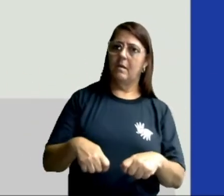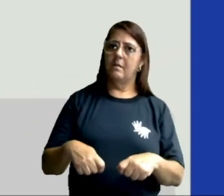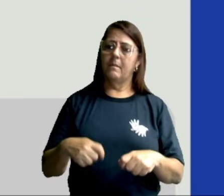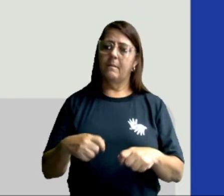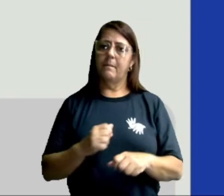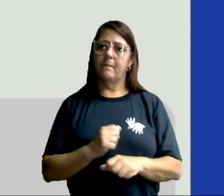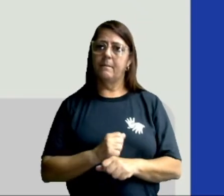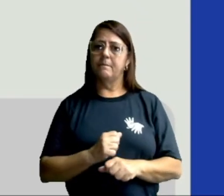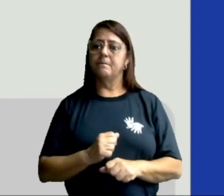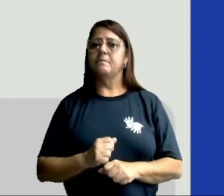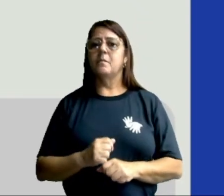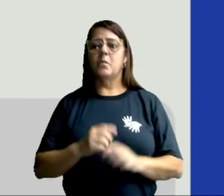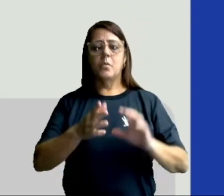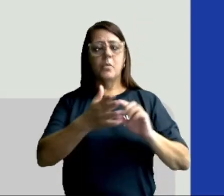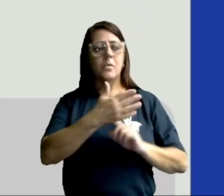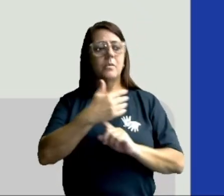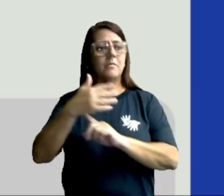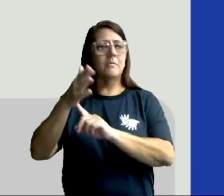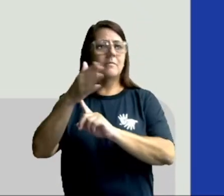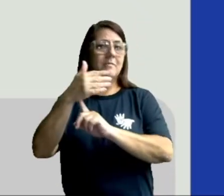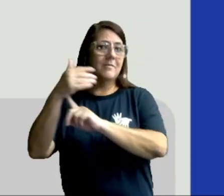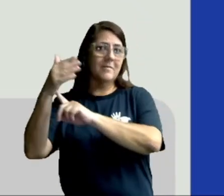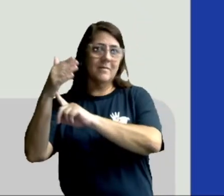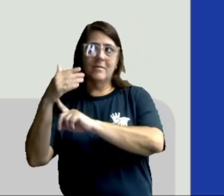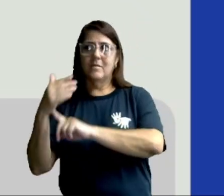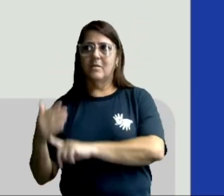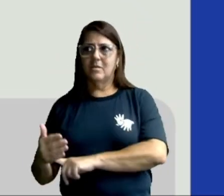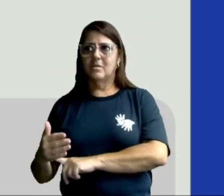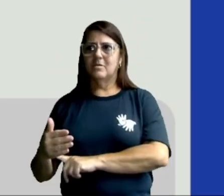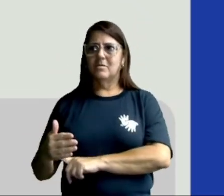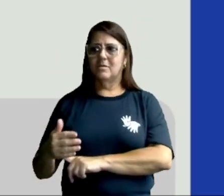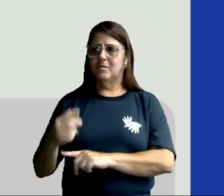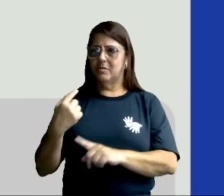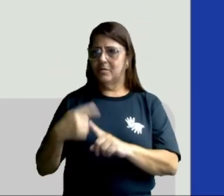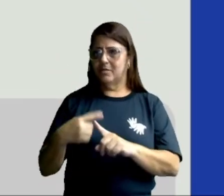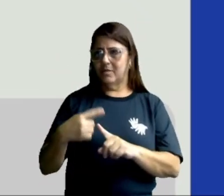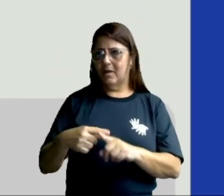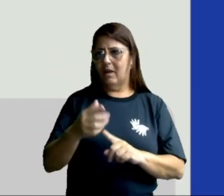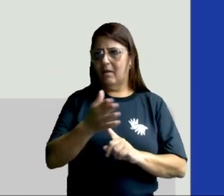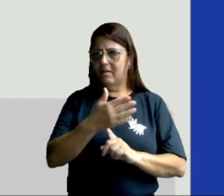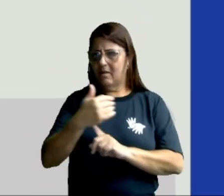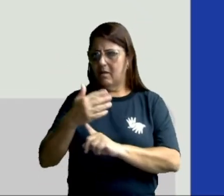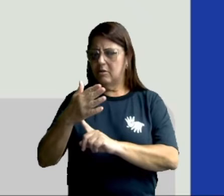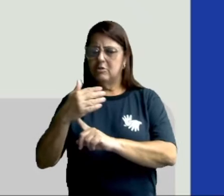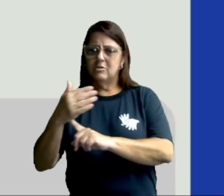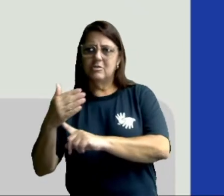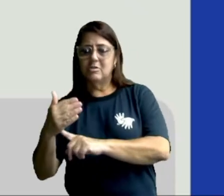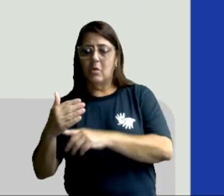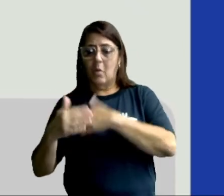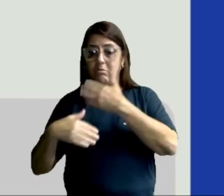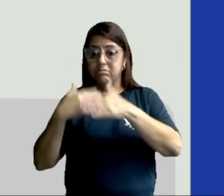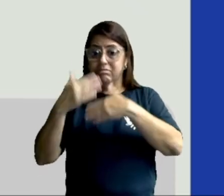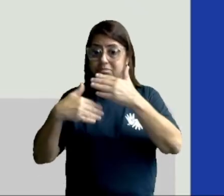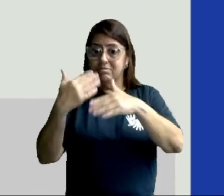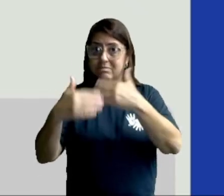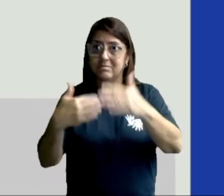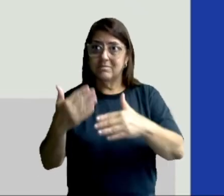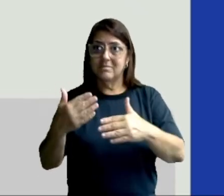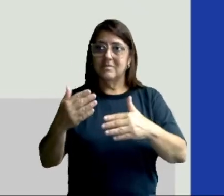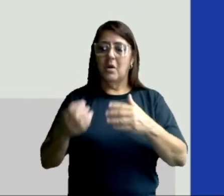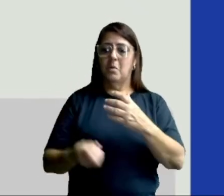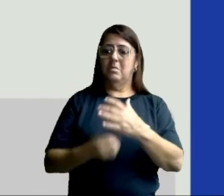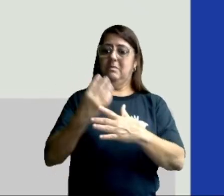da tecnologia, tá certo? Porque a tecnologia, ela possibilita o avanço na produção